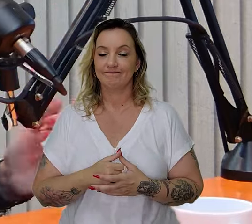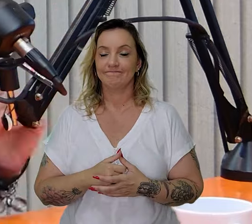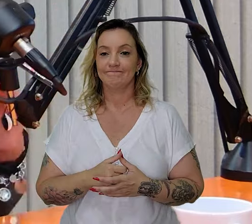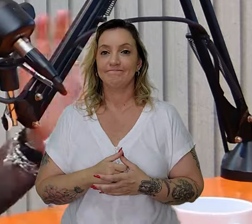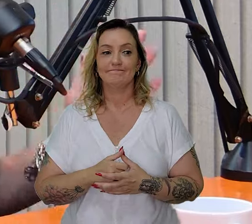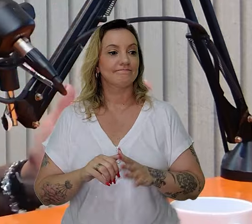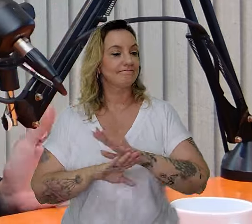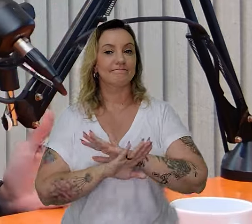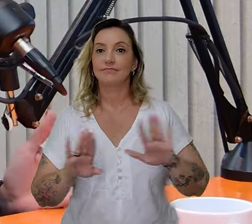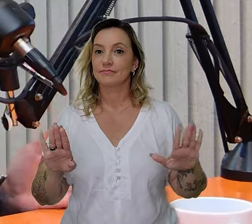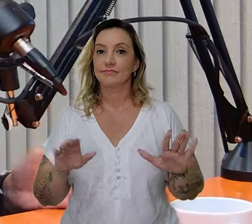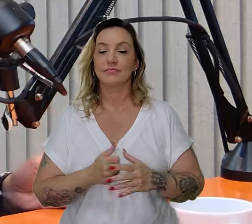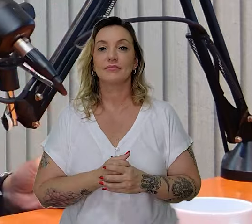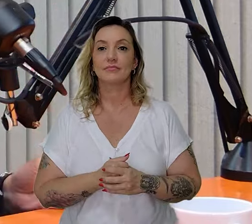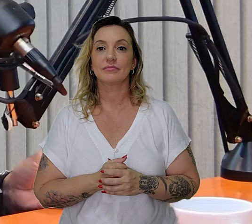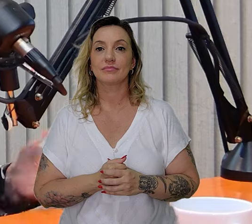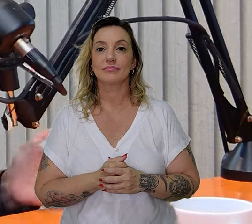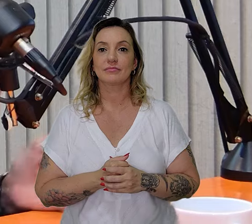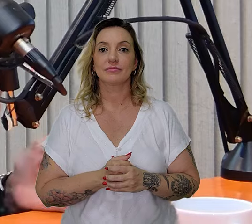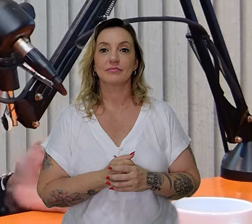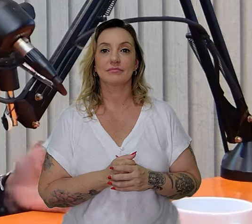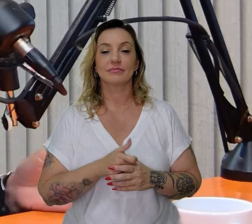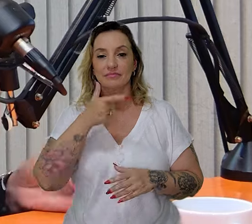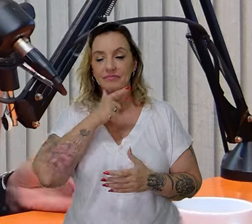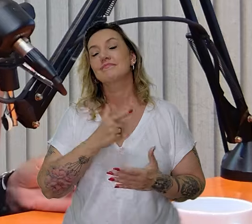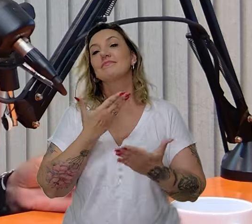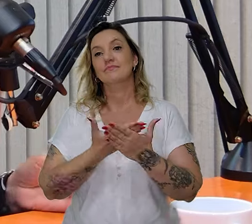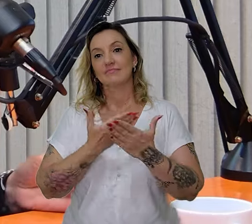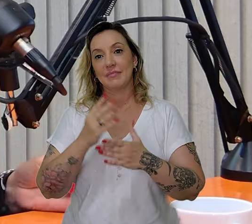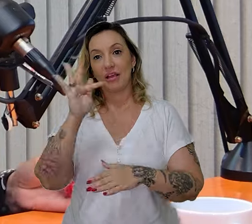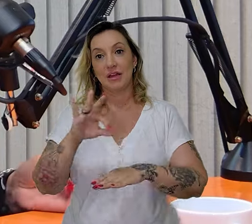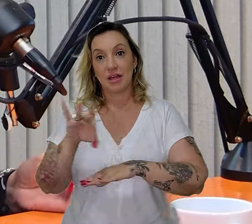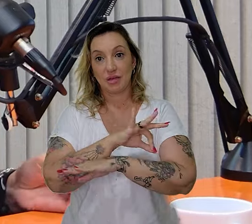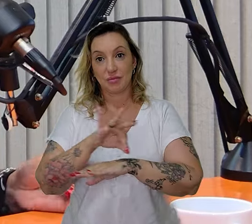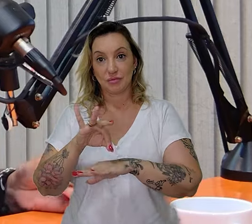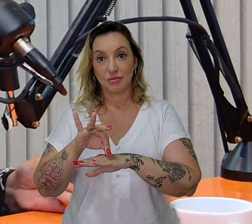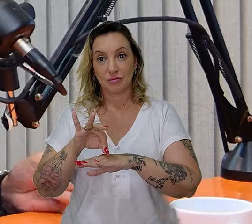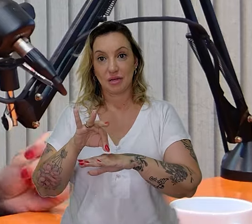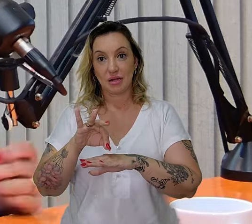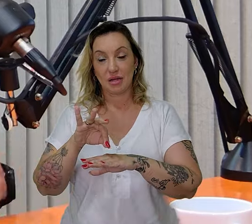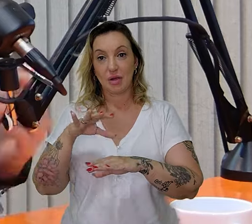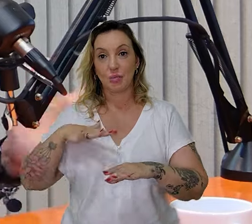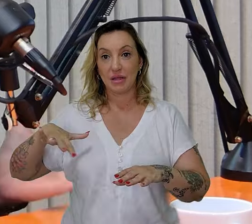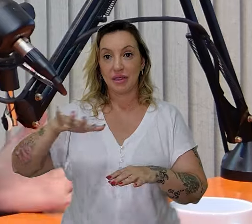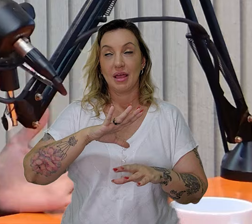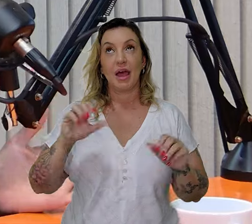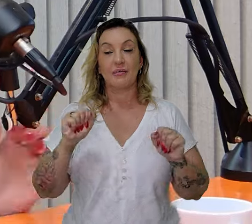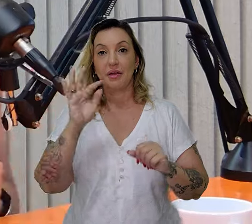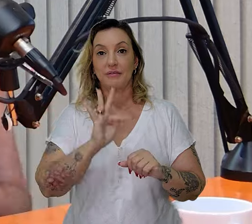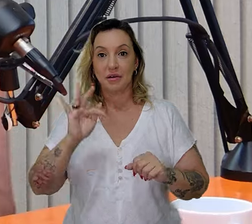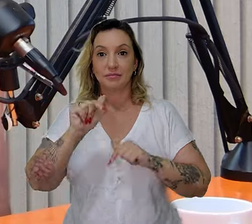né não fiz E aí eh acabei fazendo a faculdade de arquitetura e urbanismo Amei a